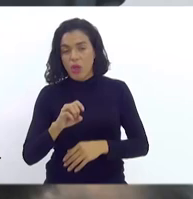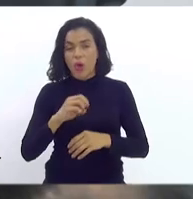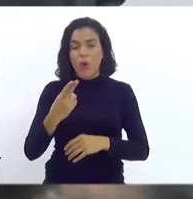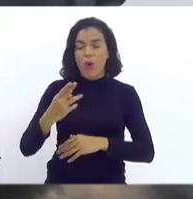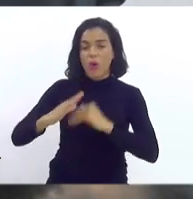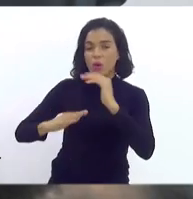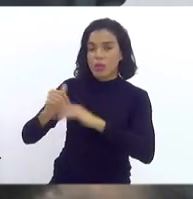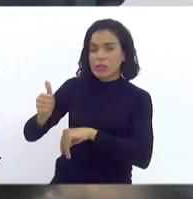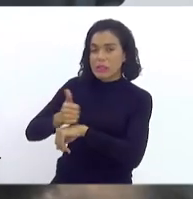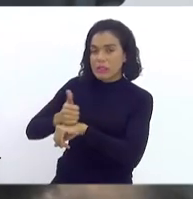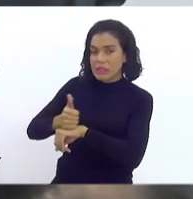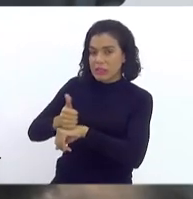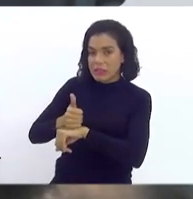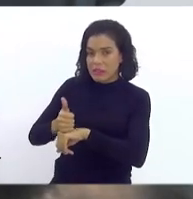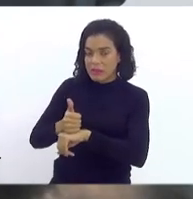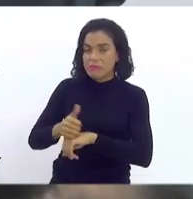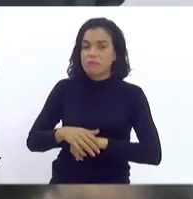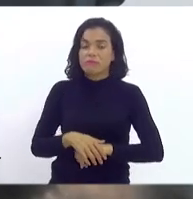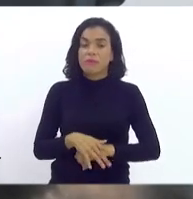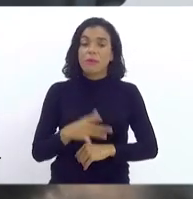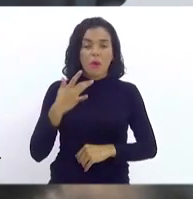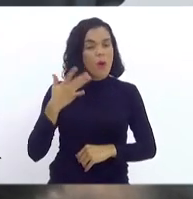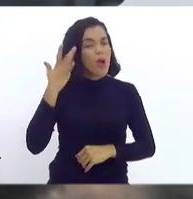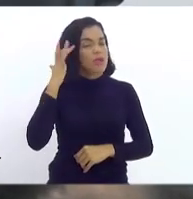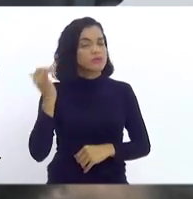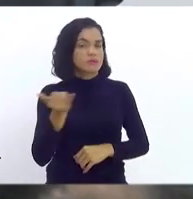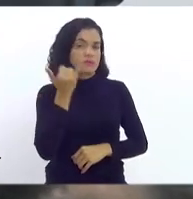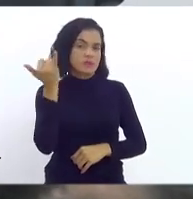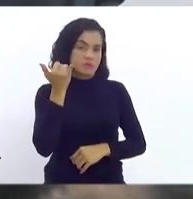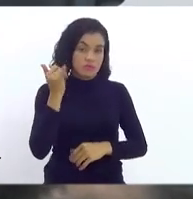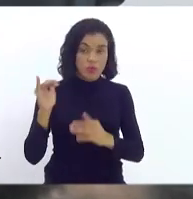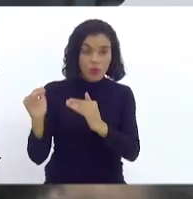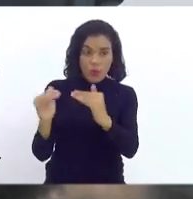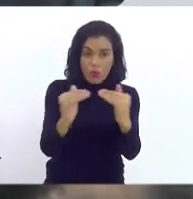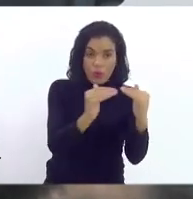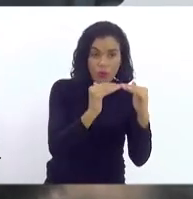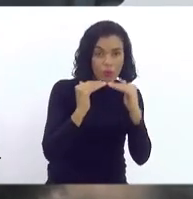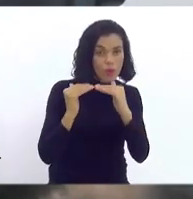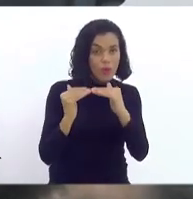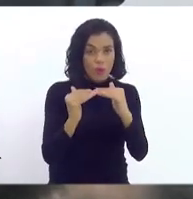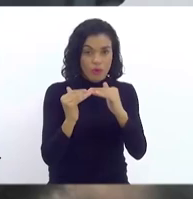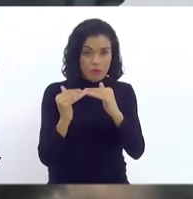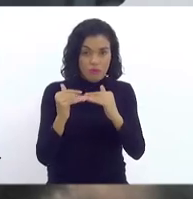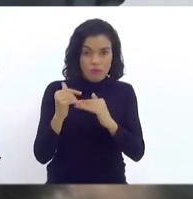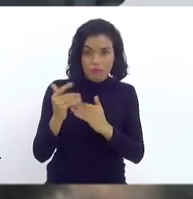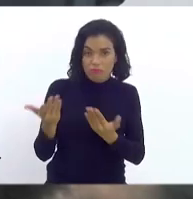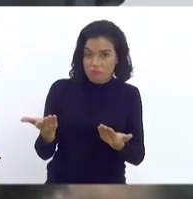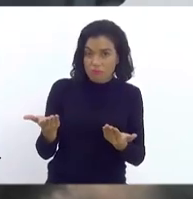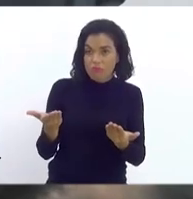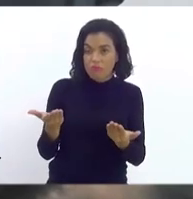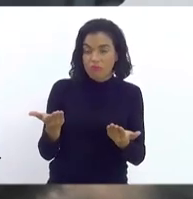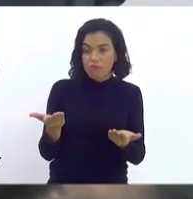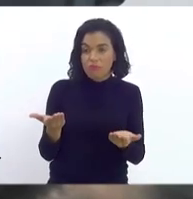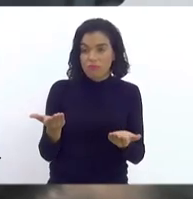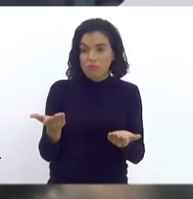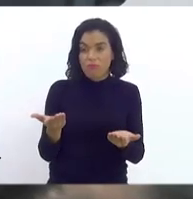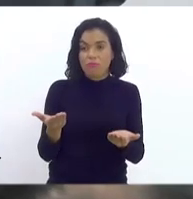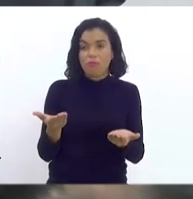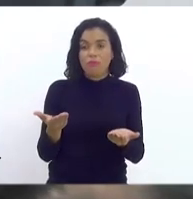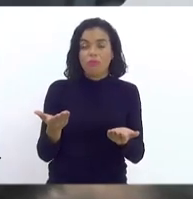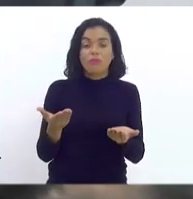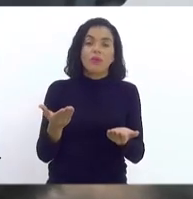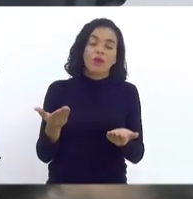mas acho prudente, e aí boto a deliberação de Vossas Excelências, concordando, para que a gente faça aqui, ouça